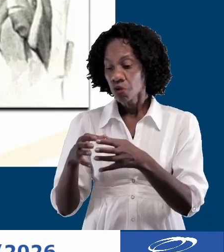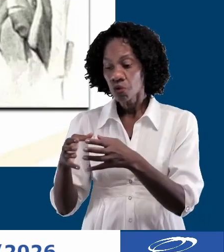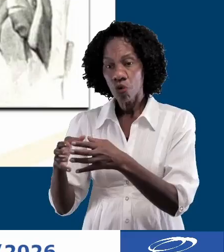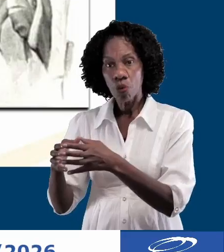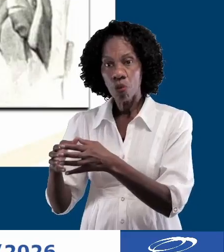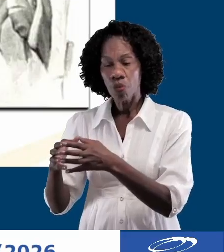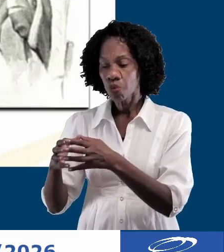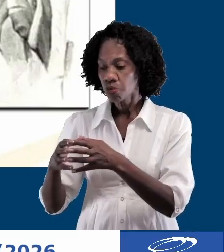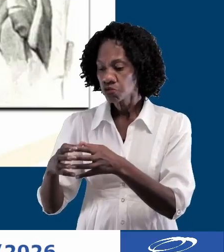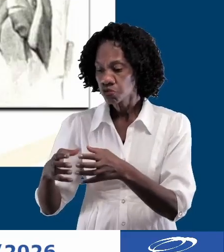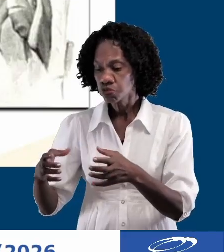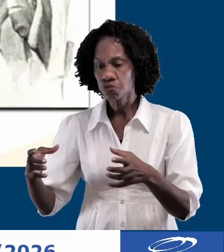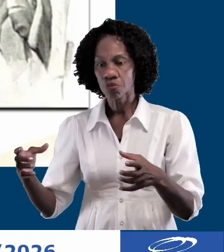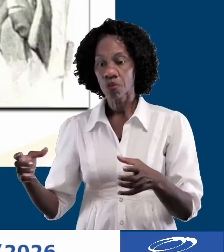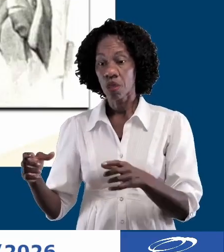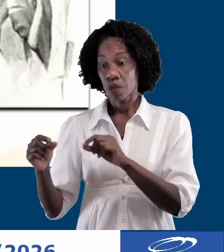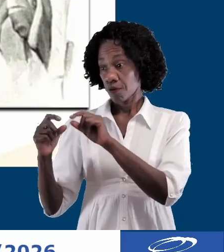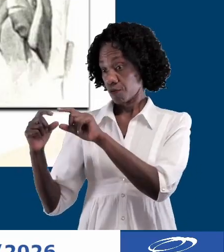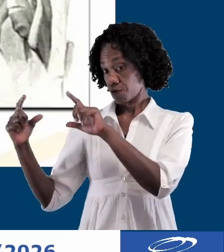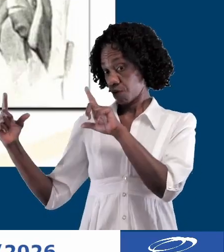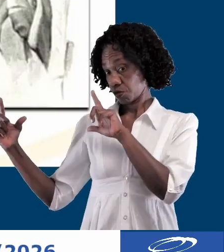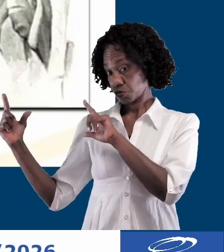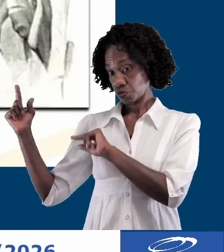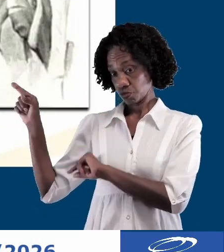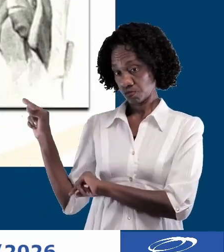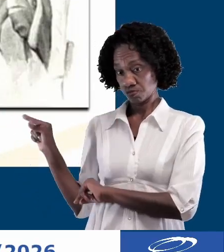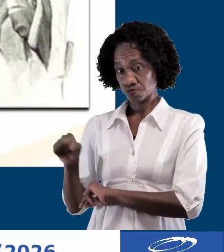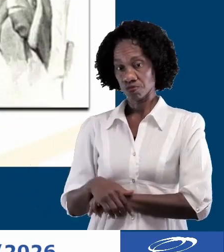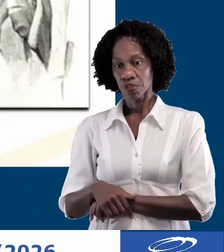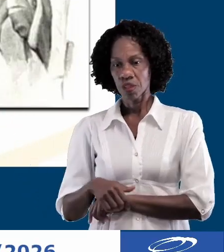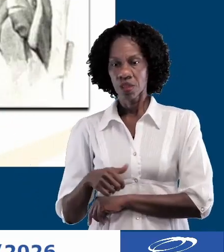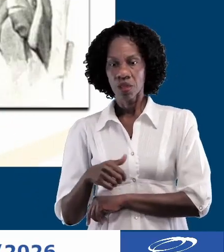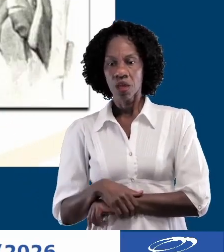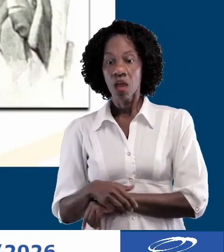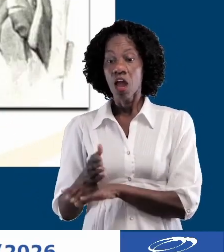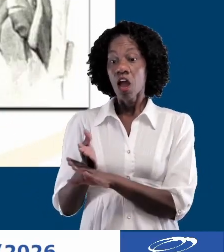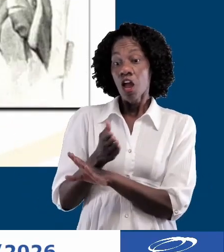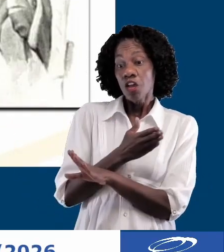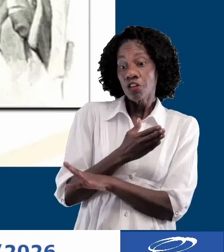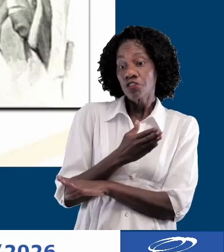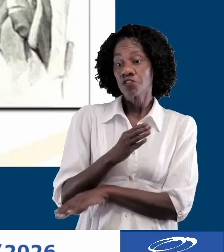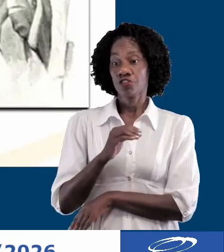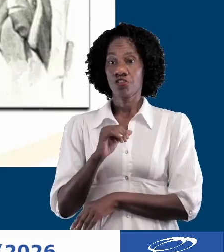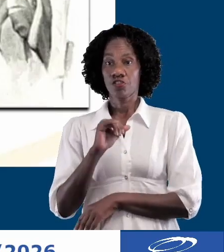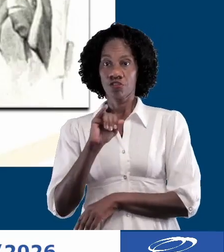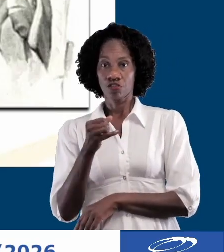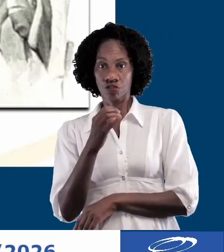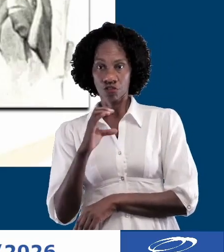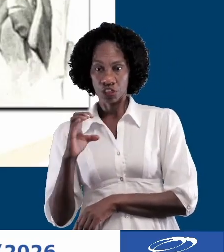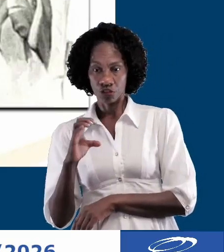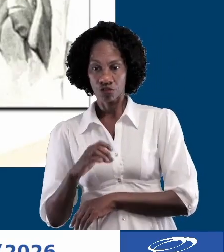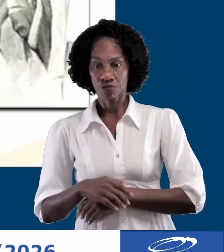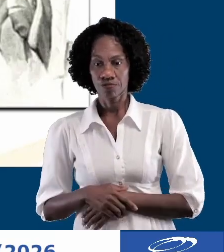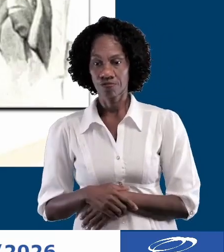essa foto é a foto de uma múmia de 1.200 anos de Cristo, com evidência de tuberculose vertebral, com mal de